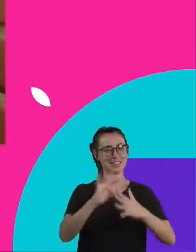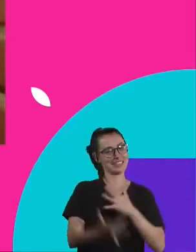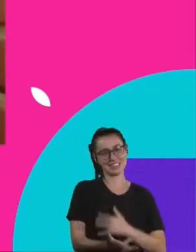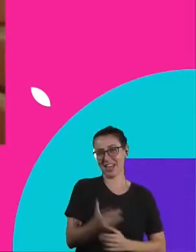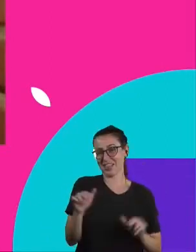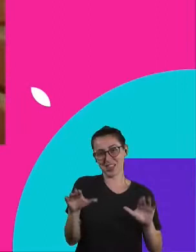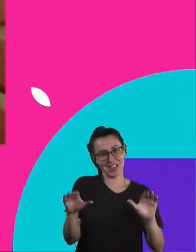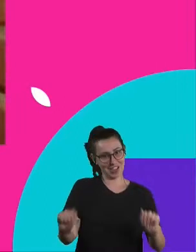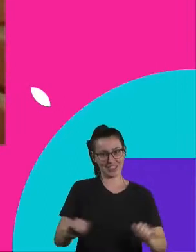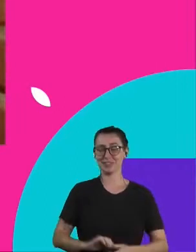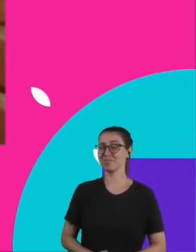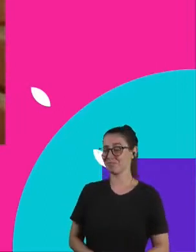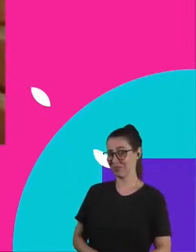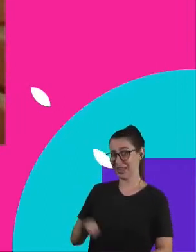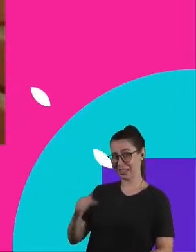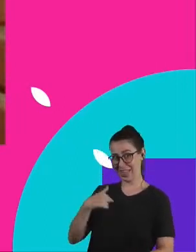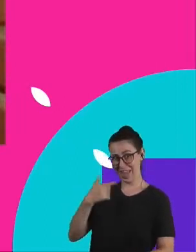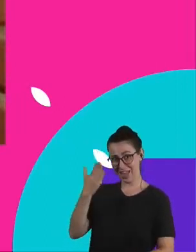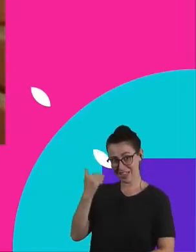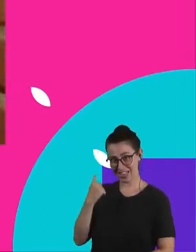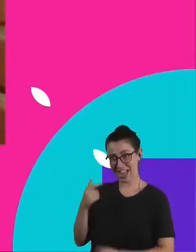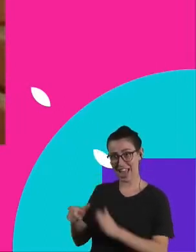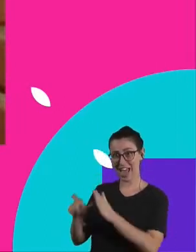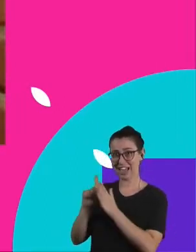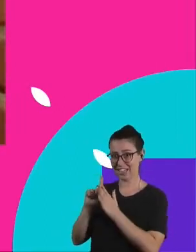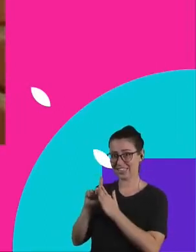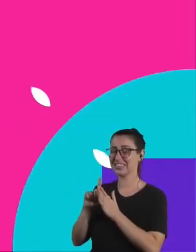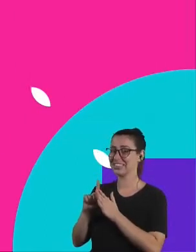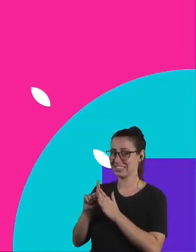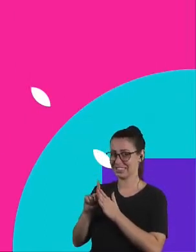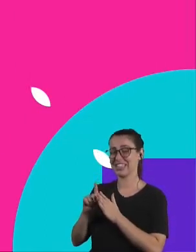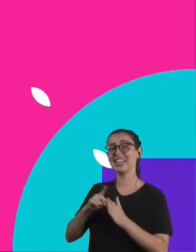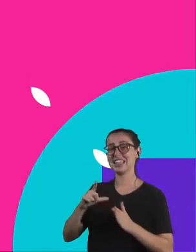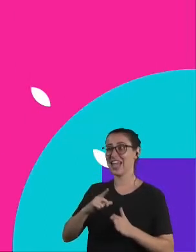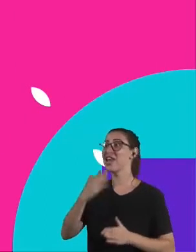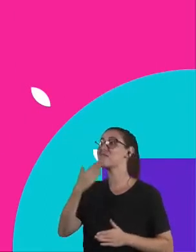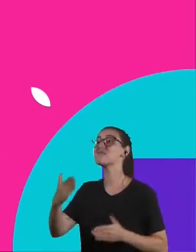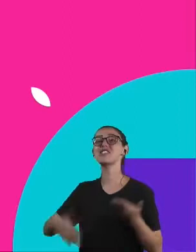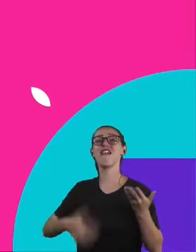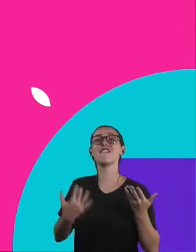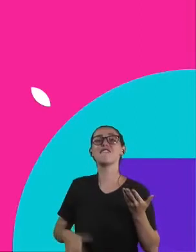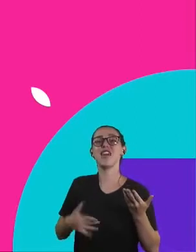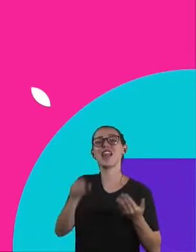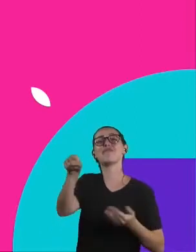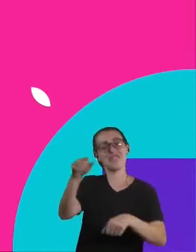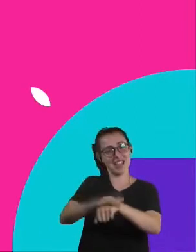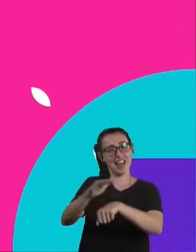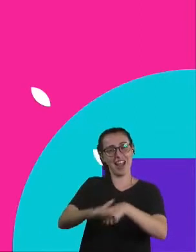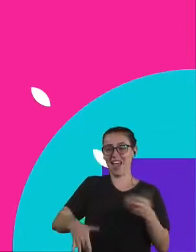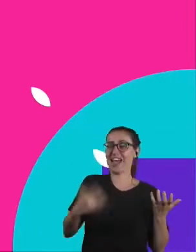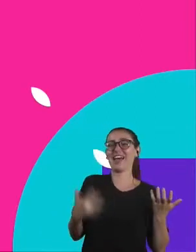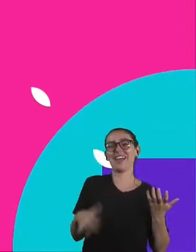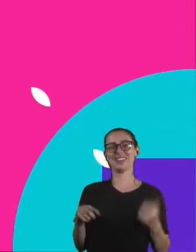Ah, se eu soubesse desse fato antes de você falar, eu teria recrutado o violão aí para dar uma palhinha em primeira